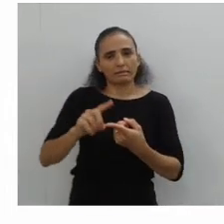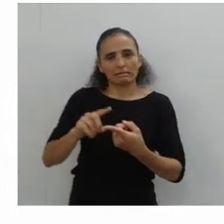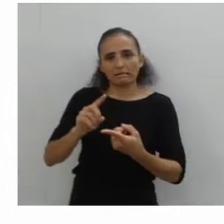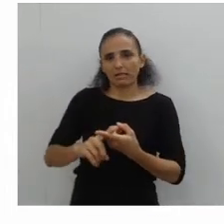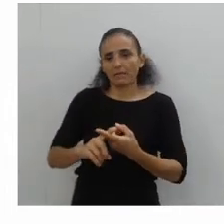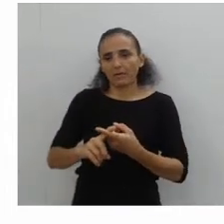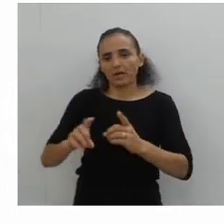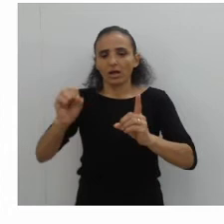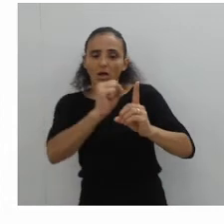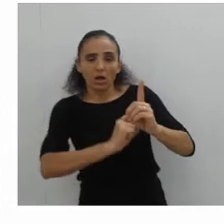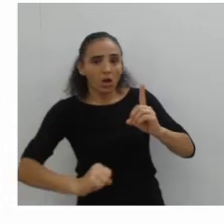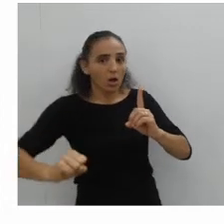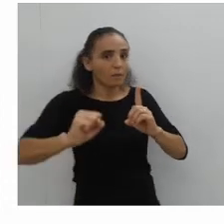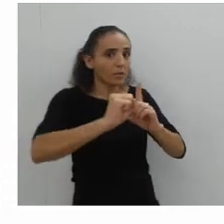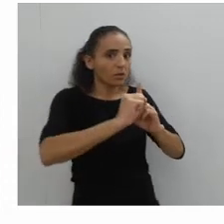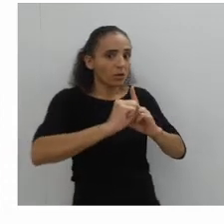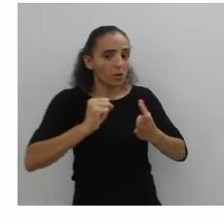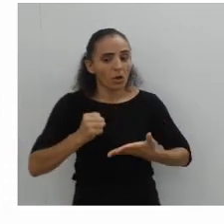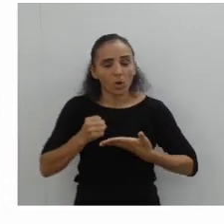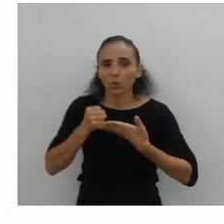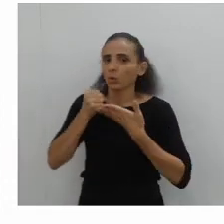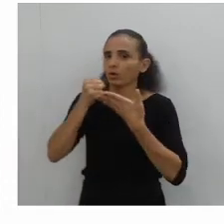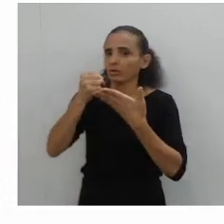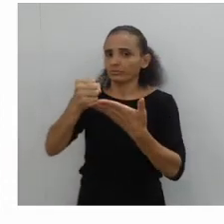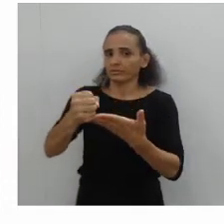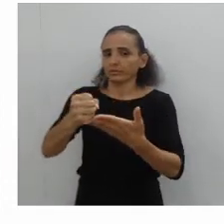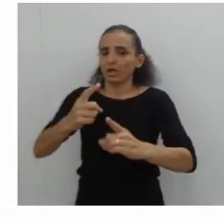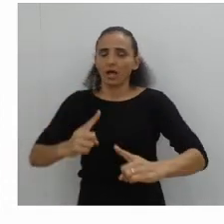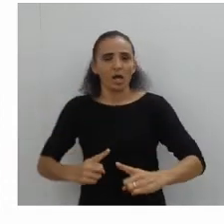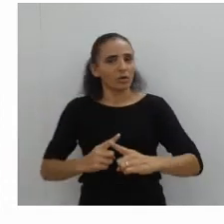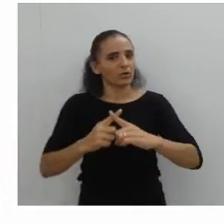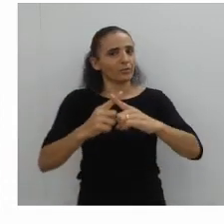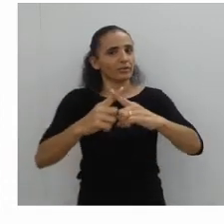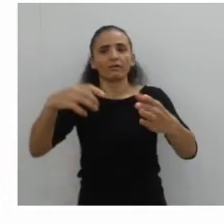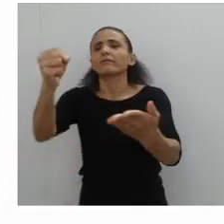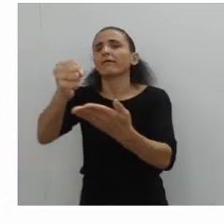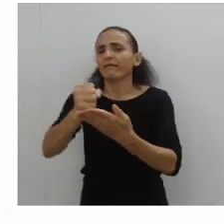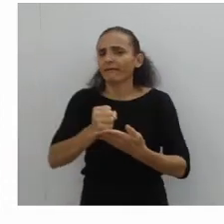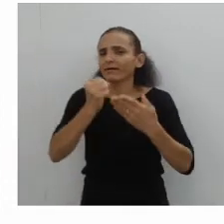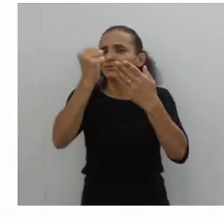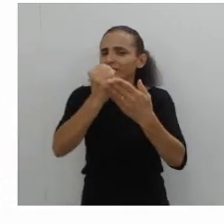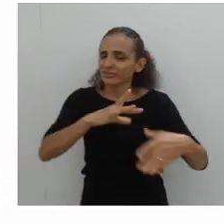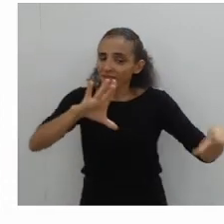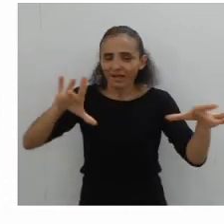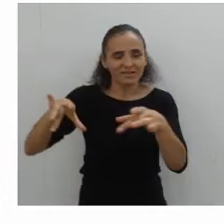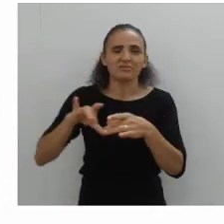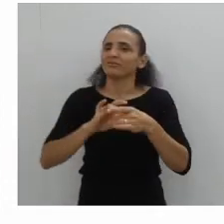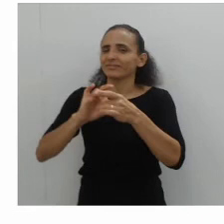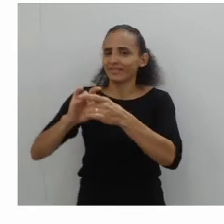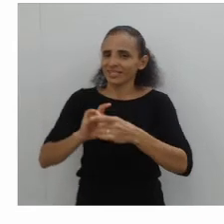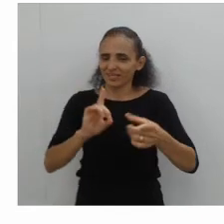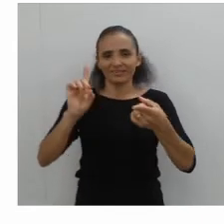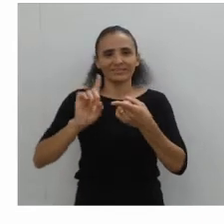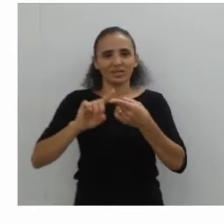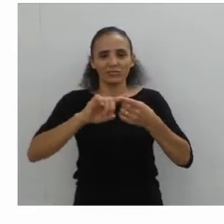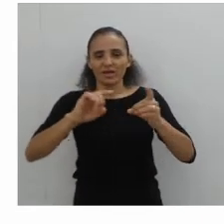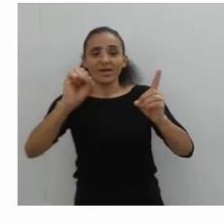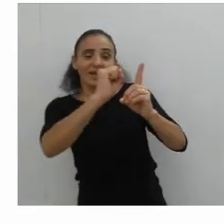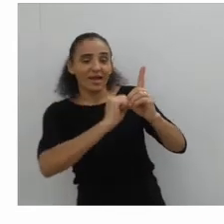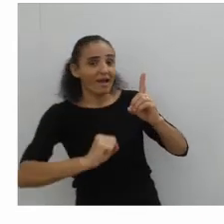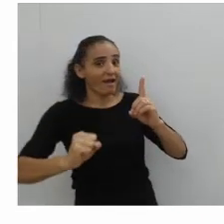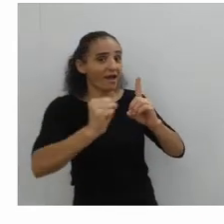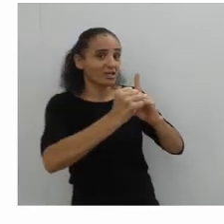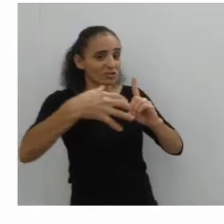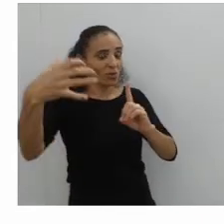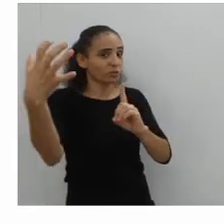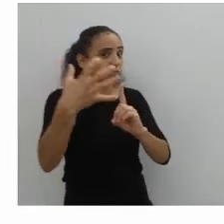mais cooperativa, né? Não é só competição, também existe cooperação no jogo. E é claro, a sociedade, as